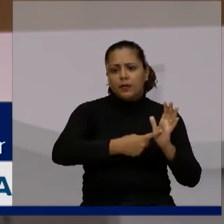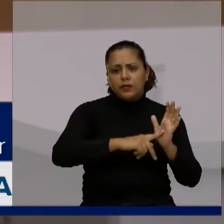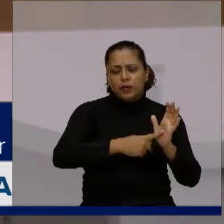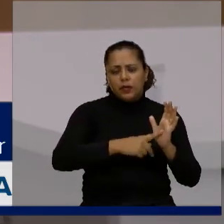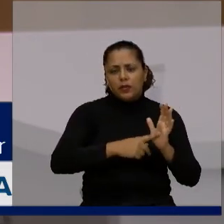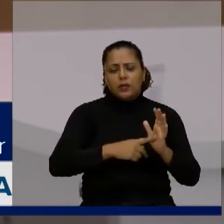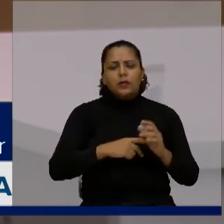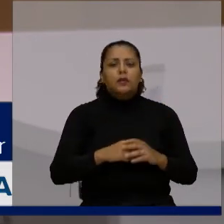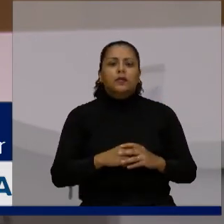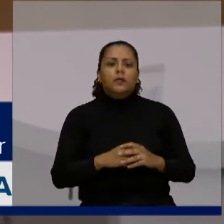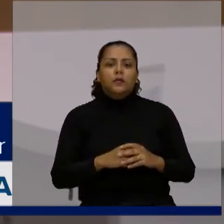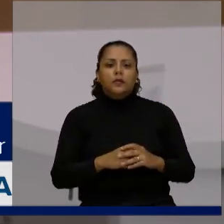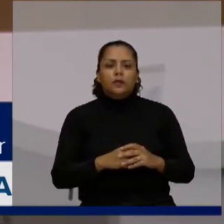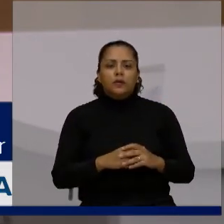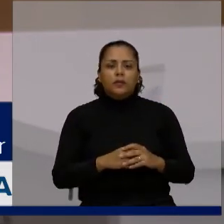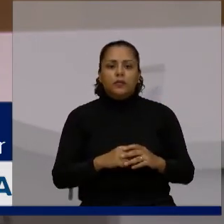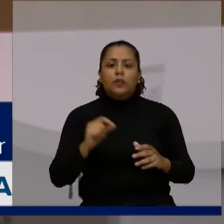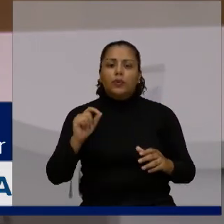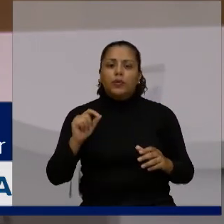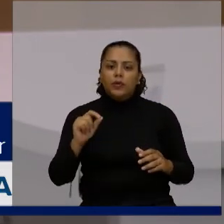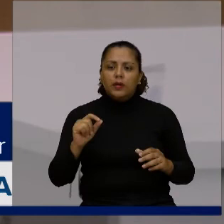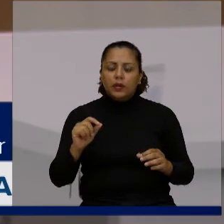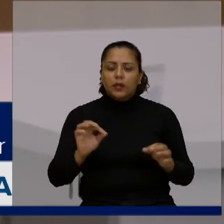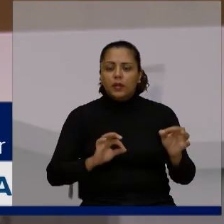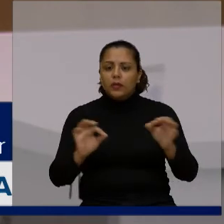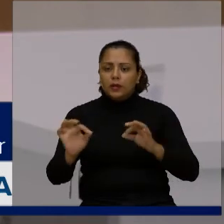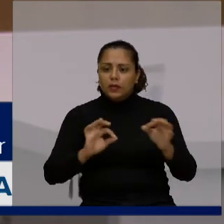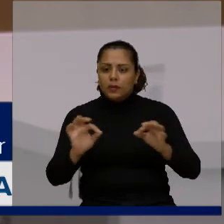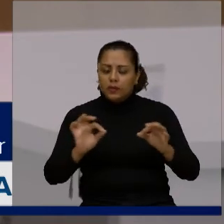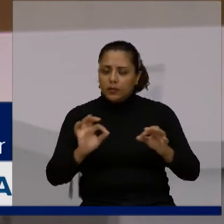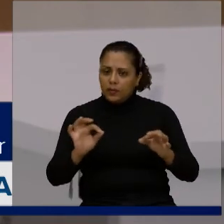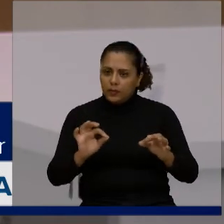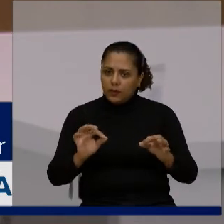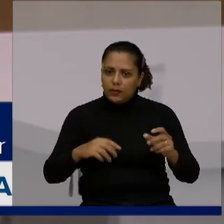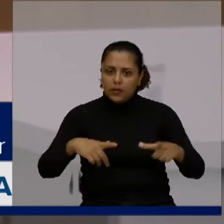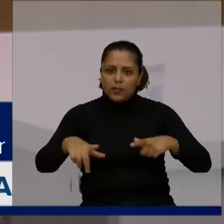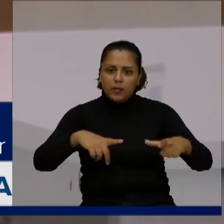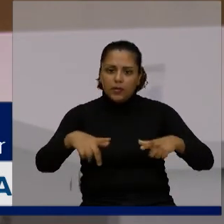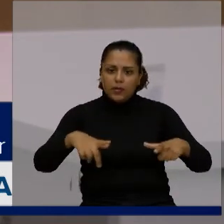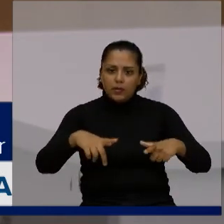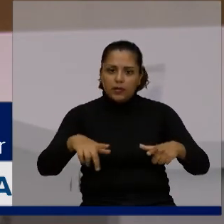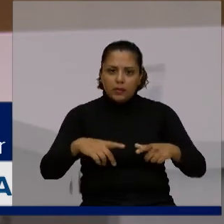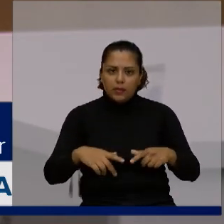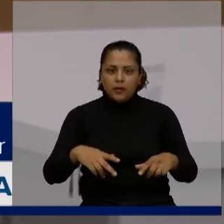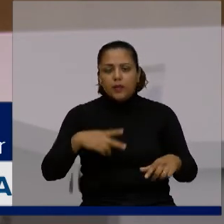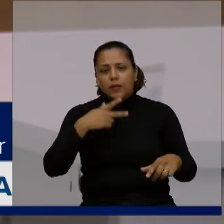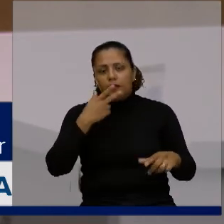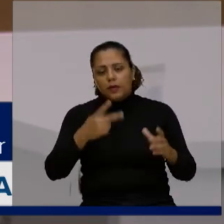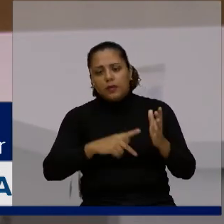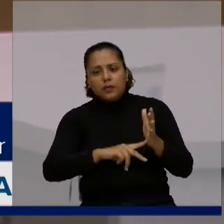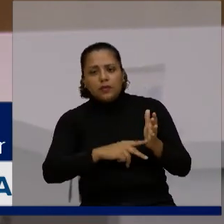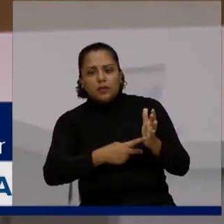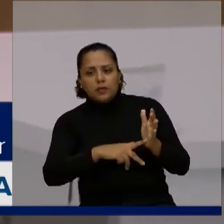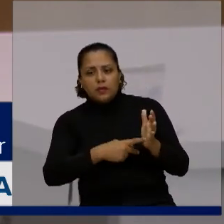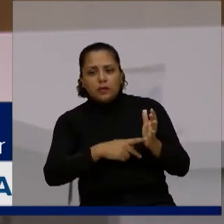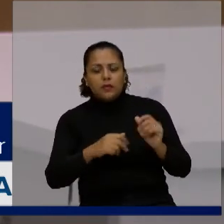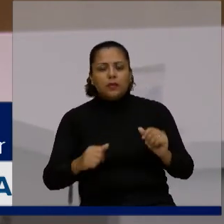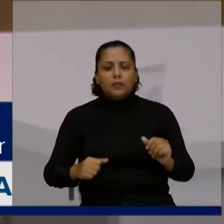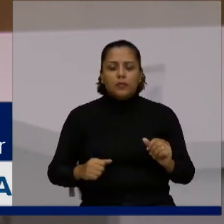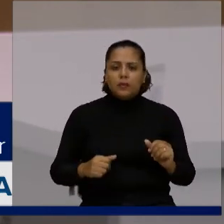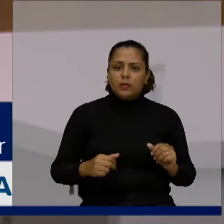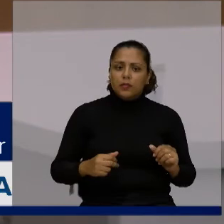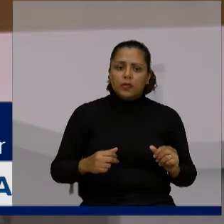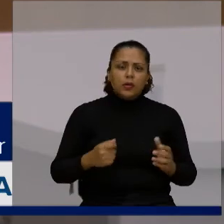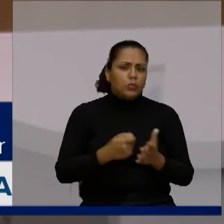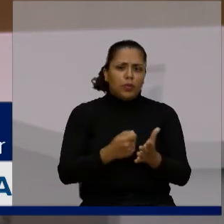hoje, a reforma trabalhista dispensou a maioria dos trabalhadores de estar afiliado a sindicatos, mas os representantes comerciais ainda